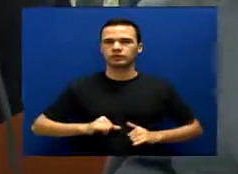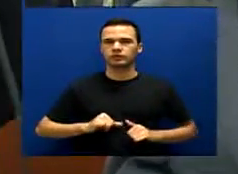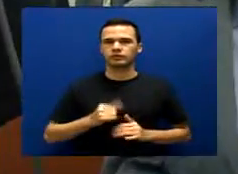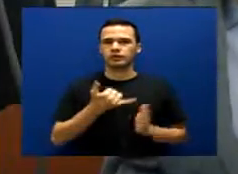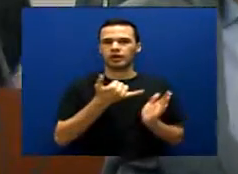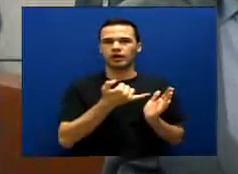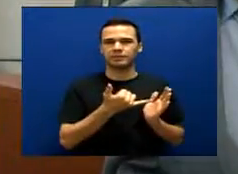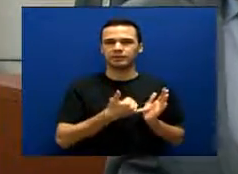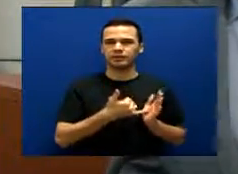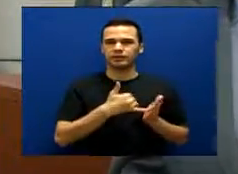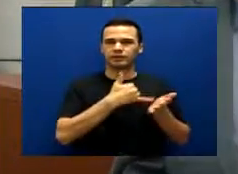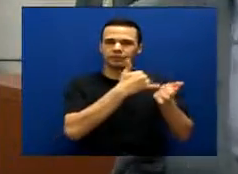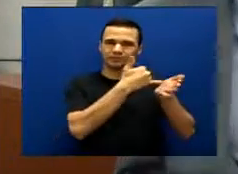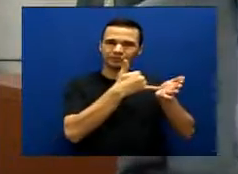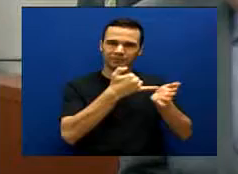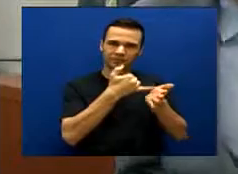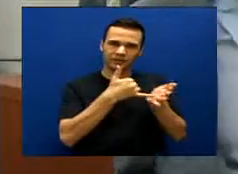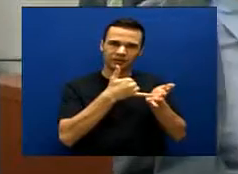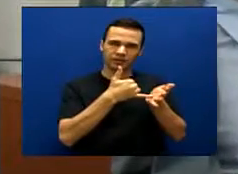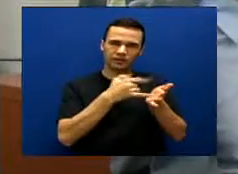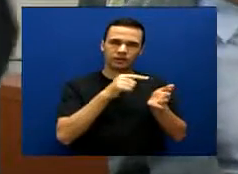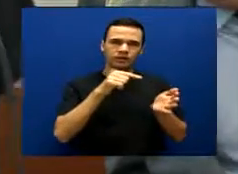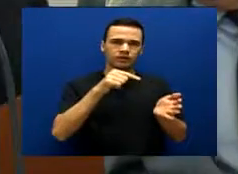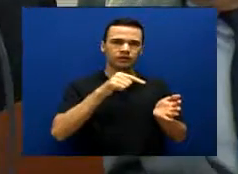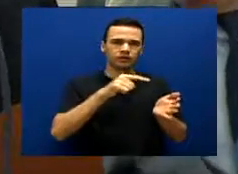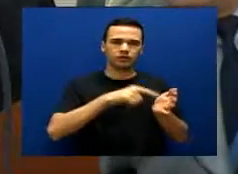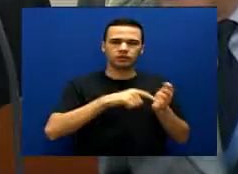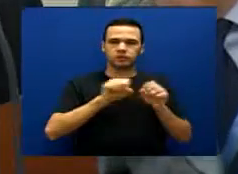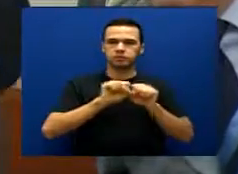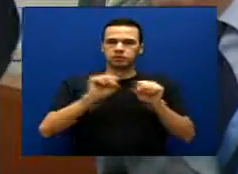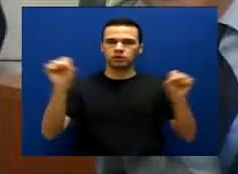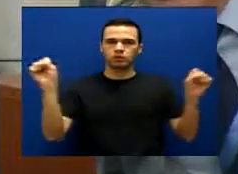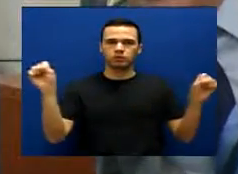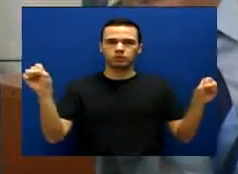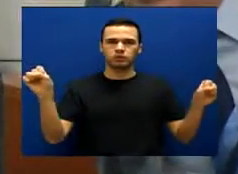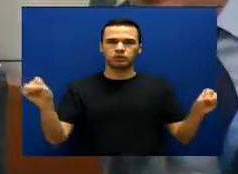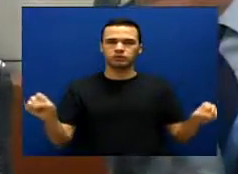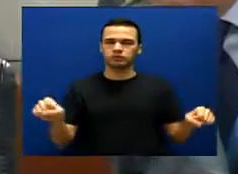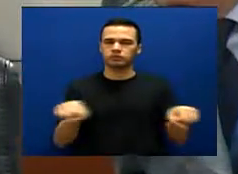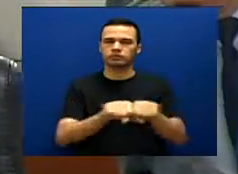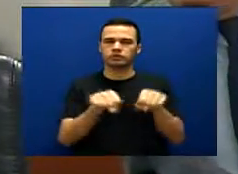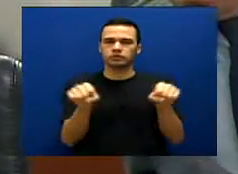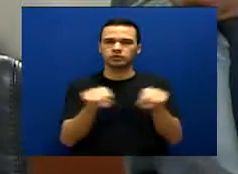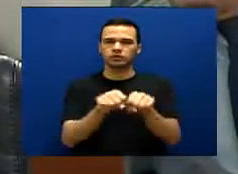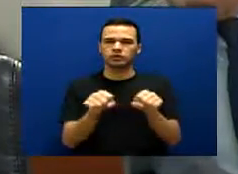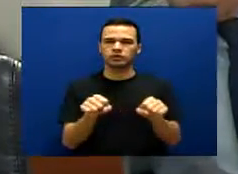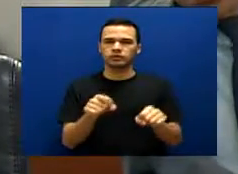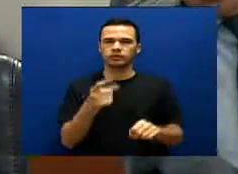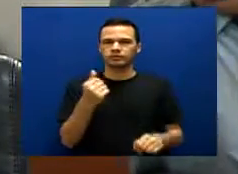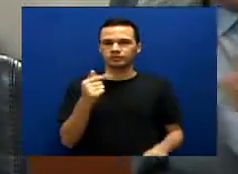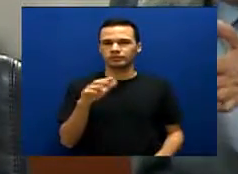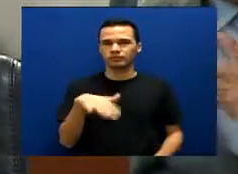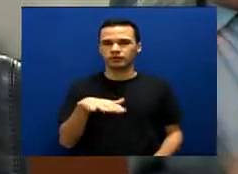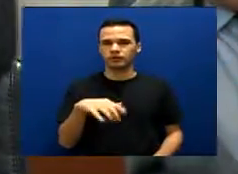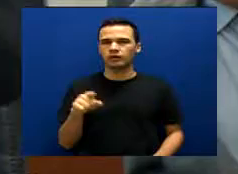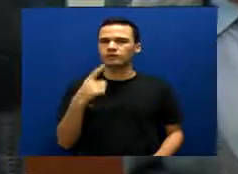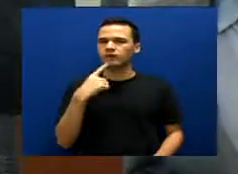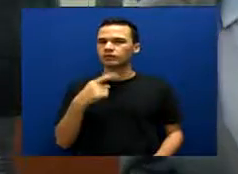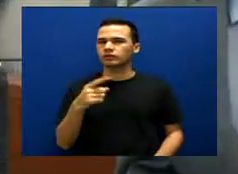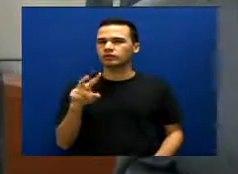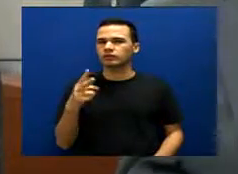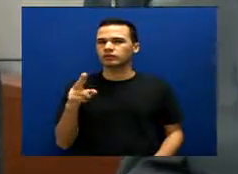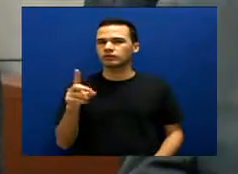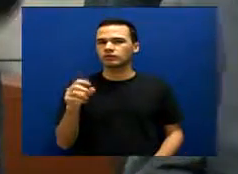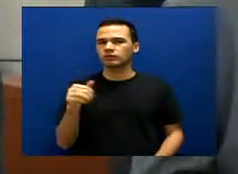caneta. A caneta, você abre ela assim, ela sai com tudo. Ela não é o menor preço. Quem que falou aqui? O Hudson